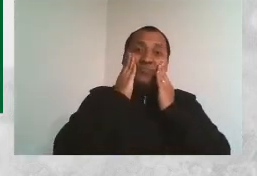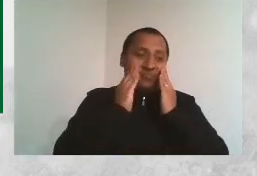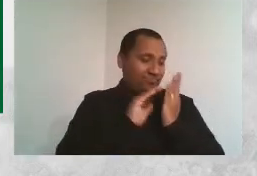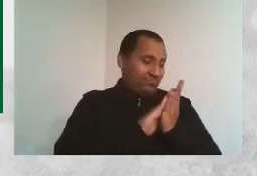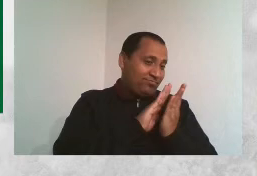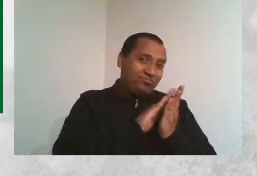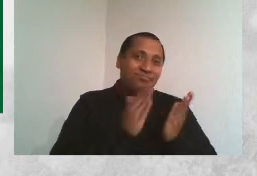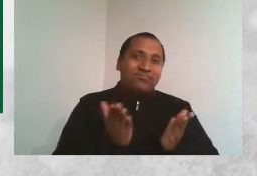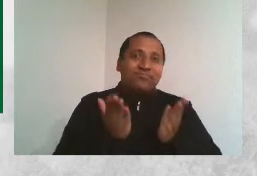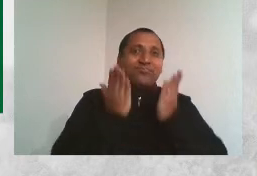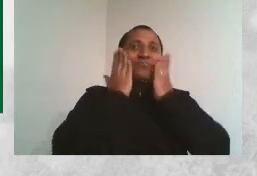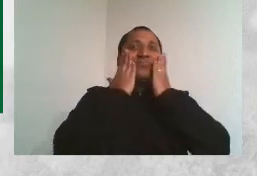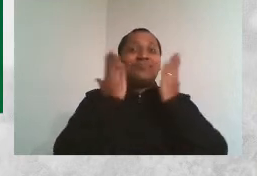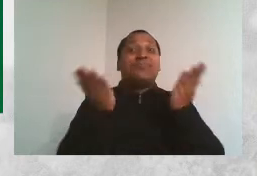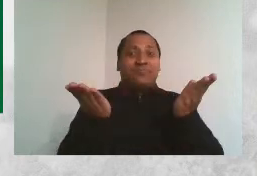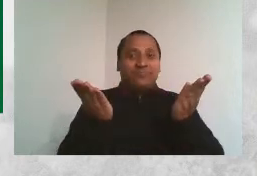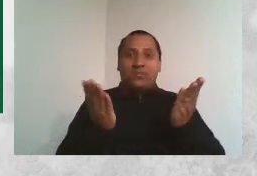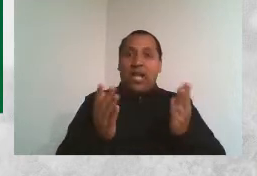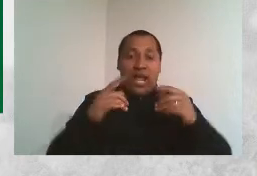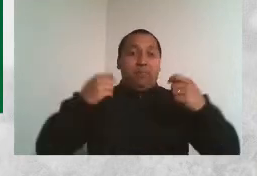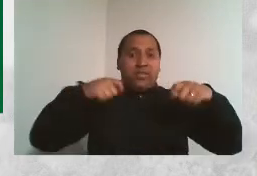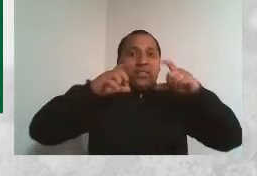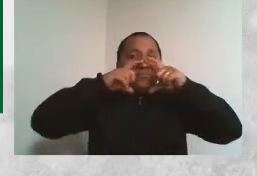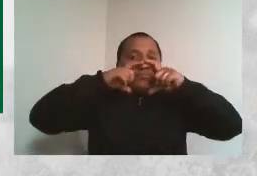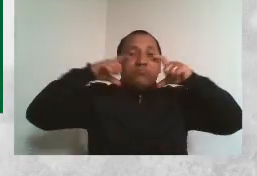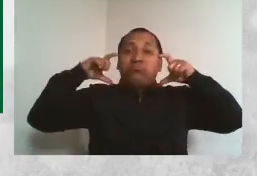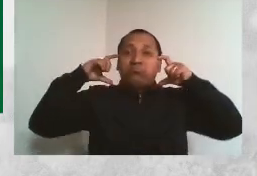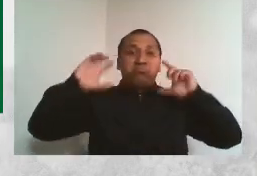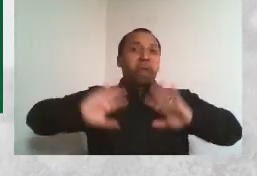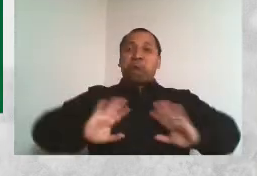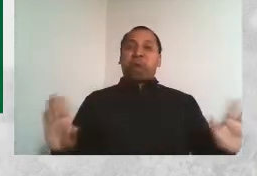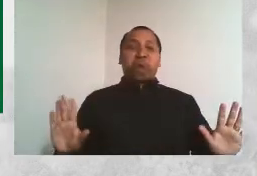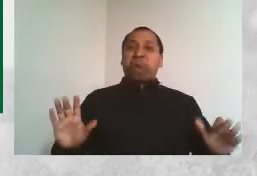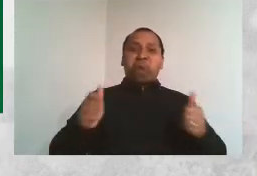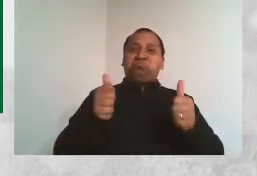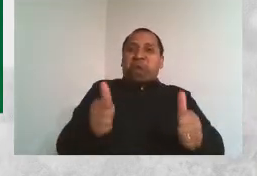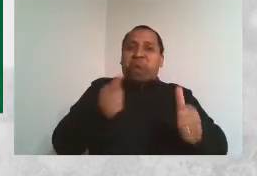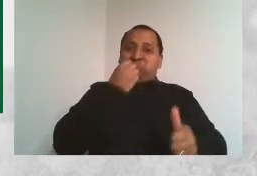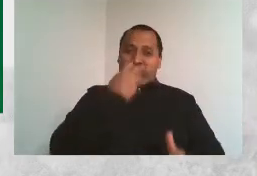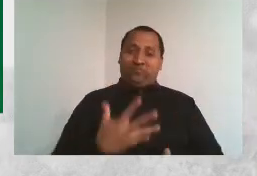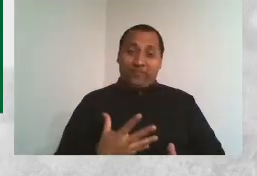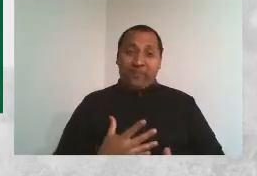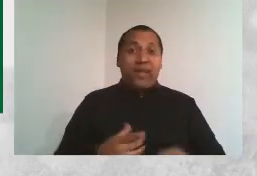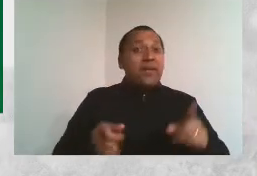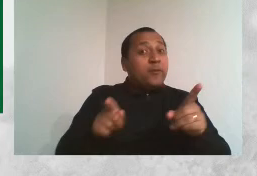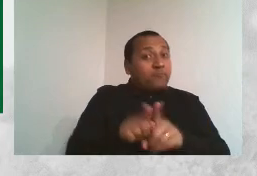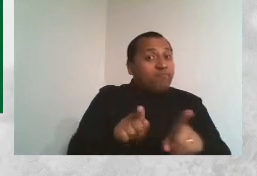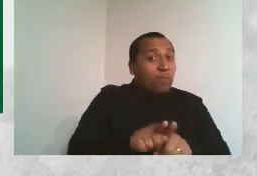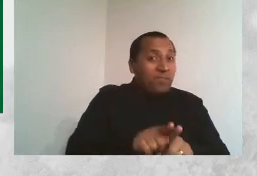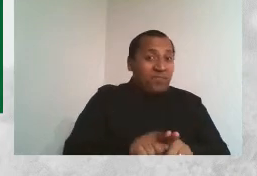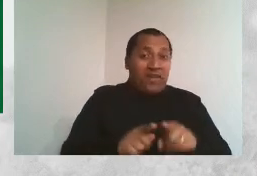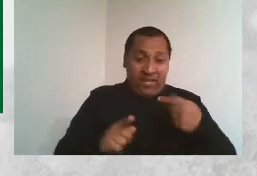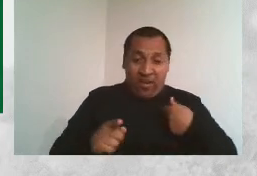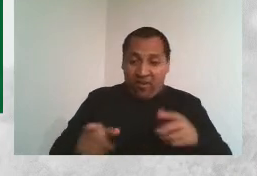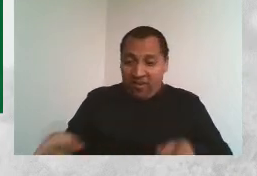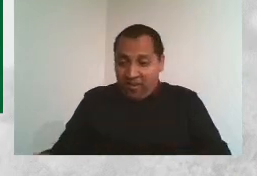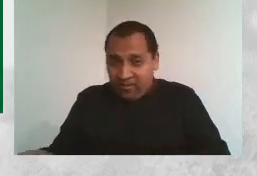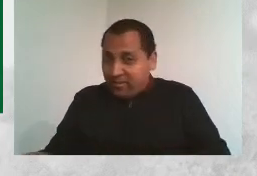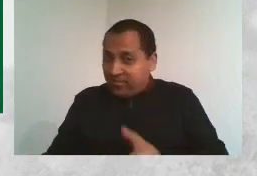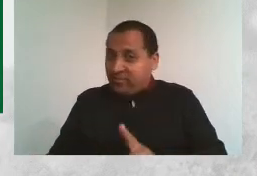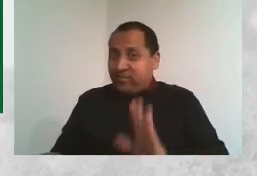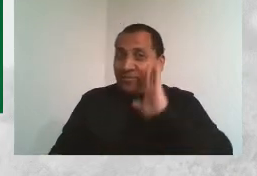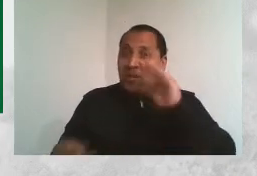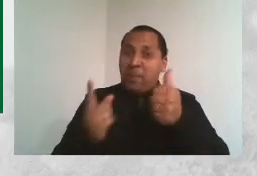Além disso, né, sempre antes de colocar a minha máscara, devo fazer a higienização da minha mão, das minhas